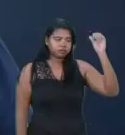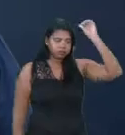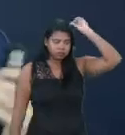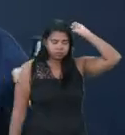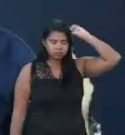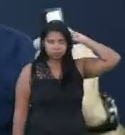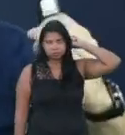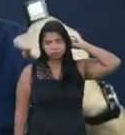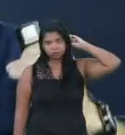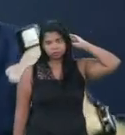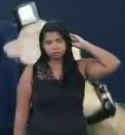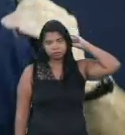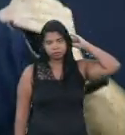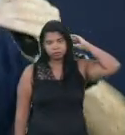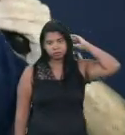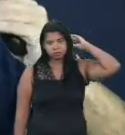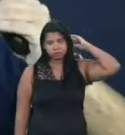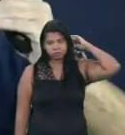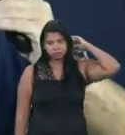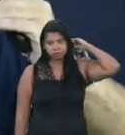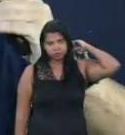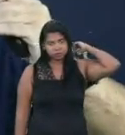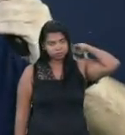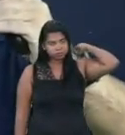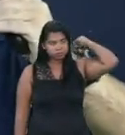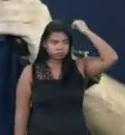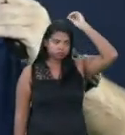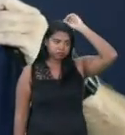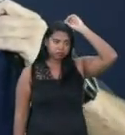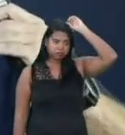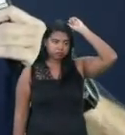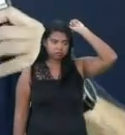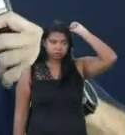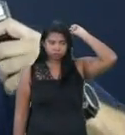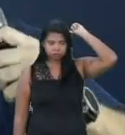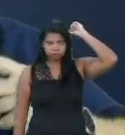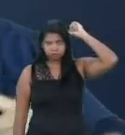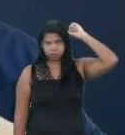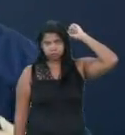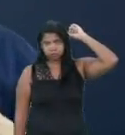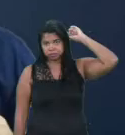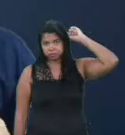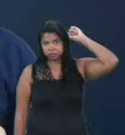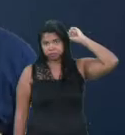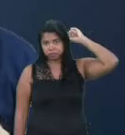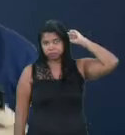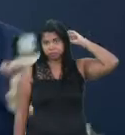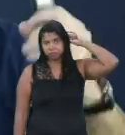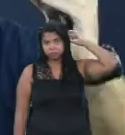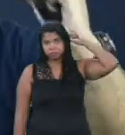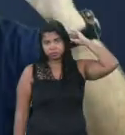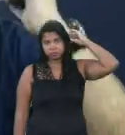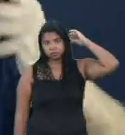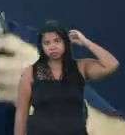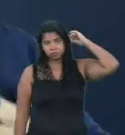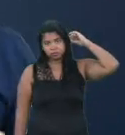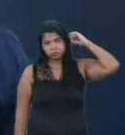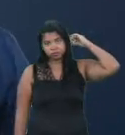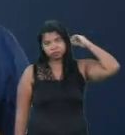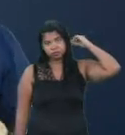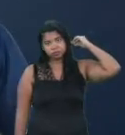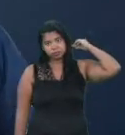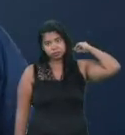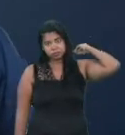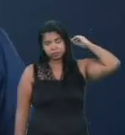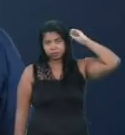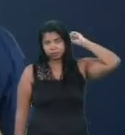órbita, diferente dos extremos, que fazem com que esses elétrons adentrem em movimentos espirais para os extremos da Terra.